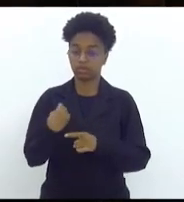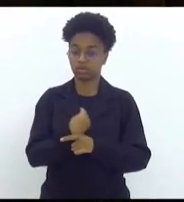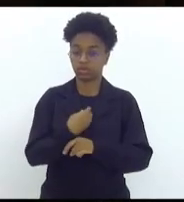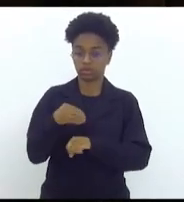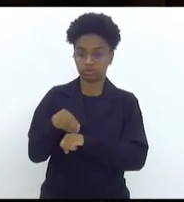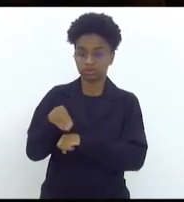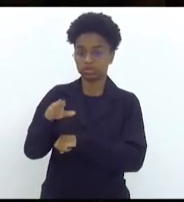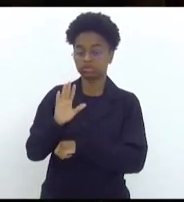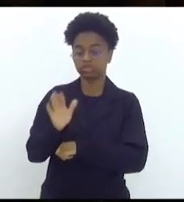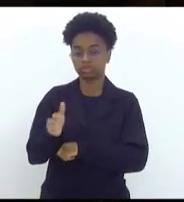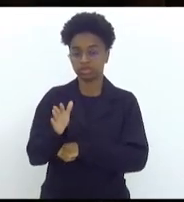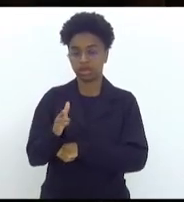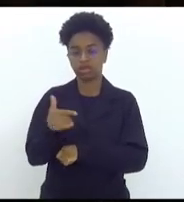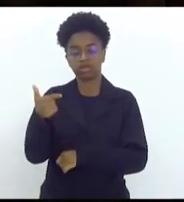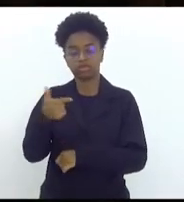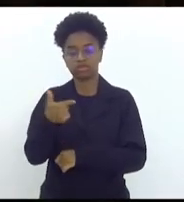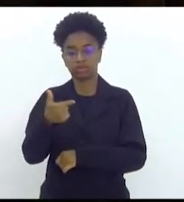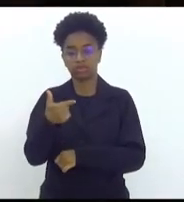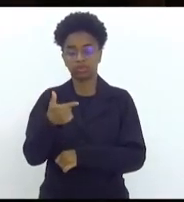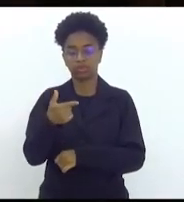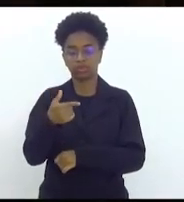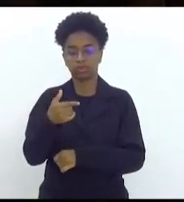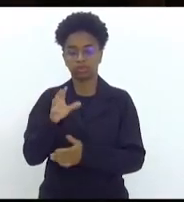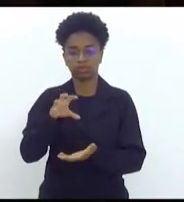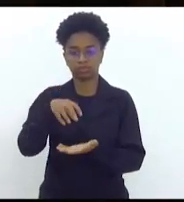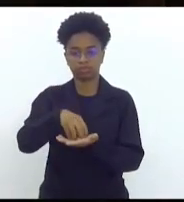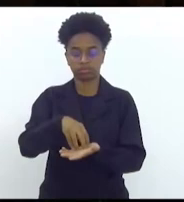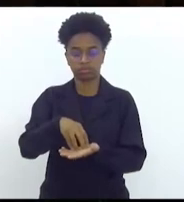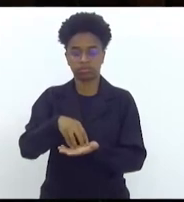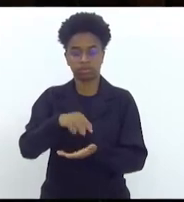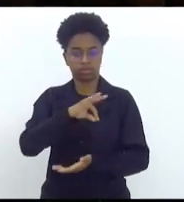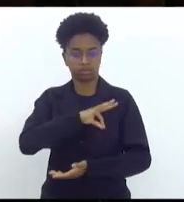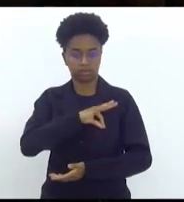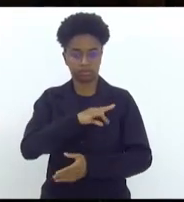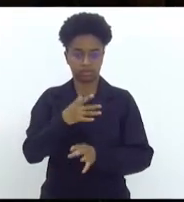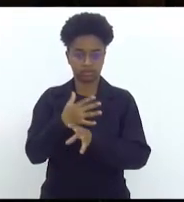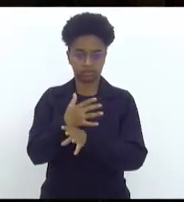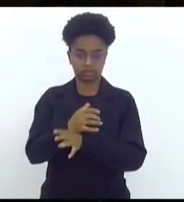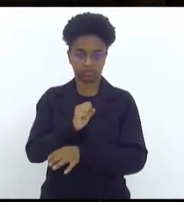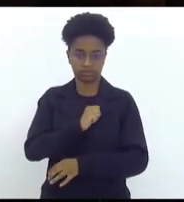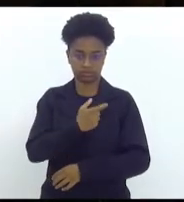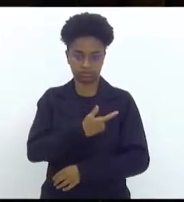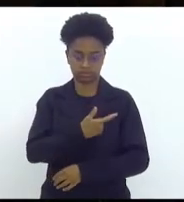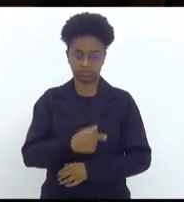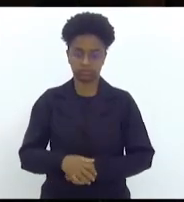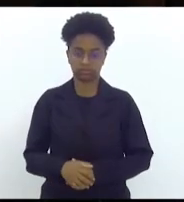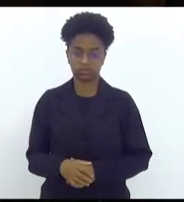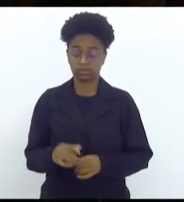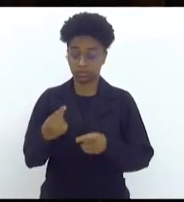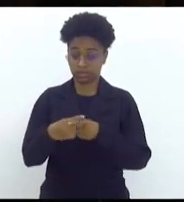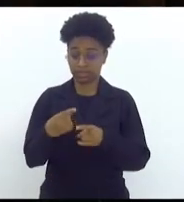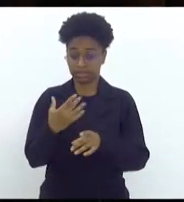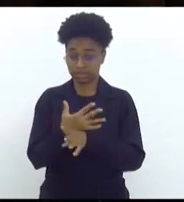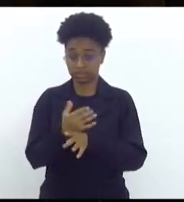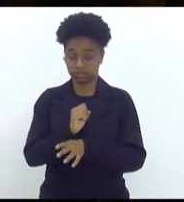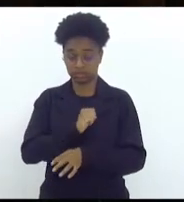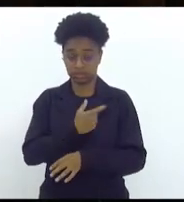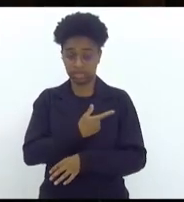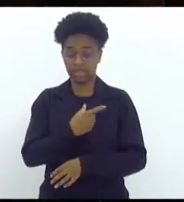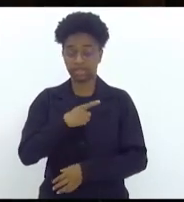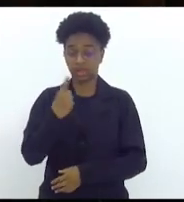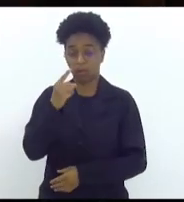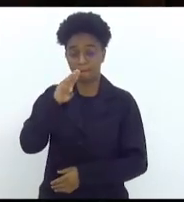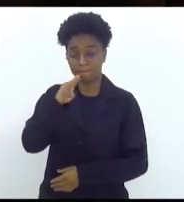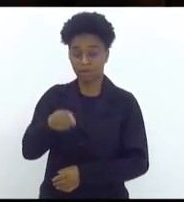a implementação do Segundo Batalhão da Polícia Militar no estado na cidade de São Gonçalo cidade de São Gonçalo tem mais de um milhão de